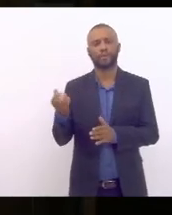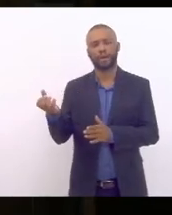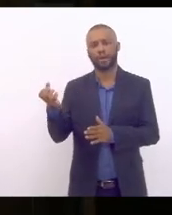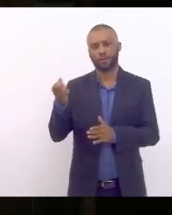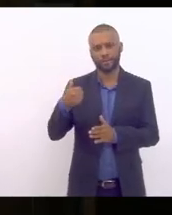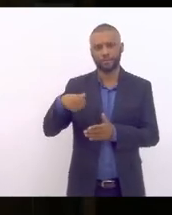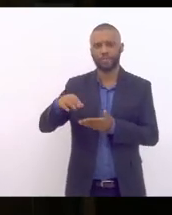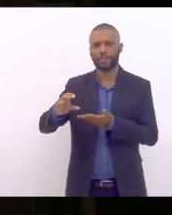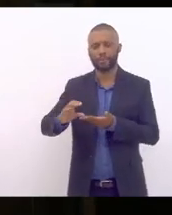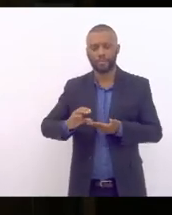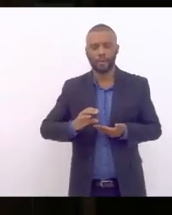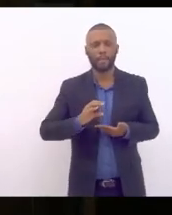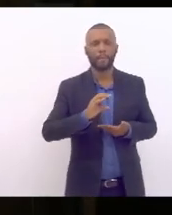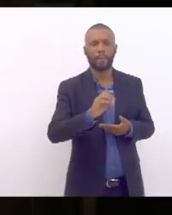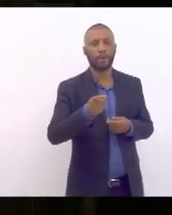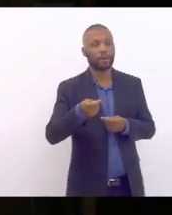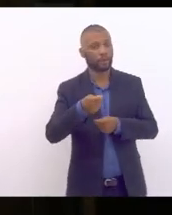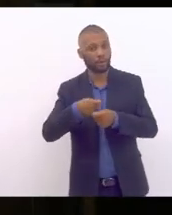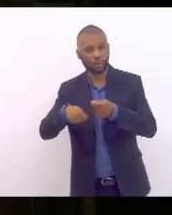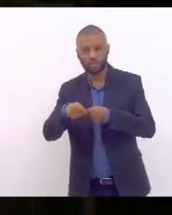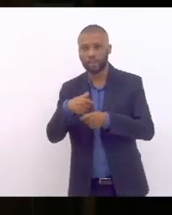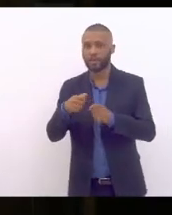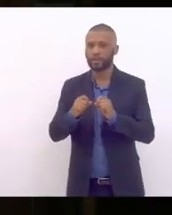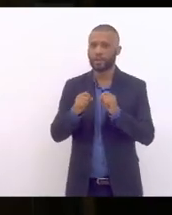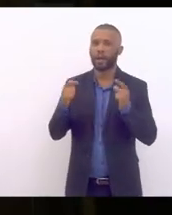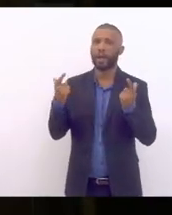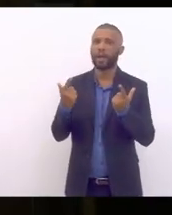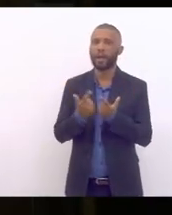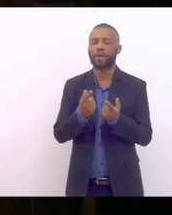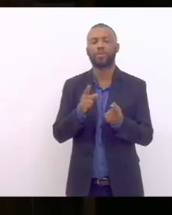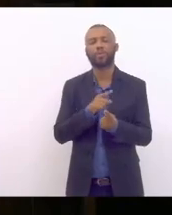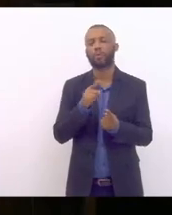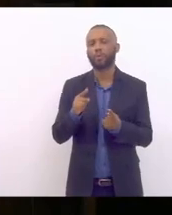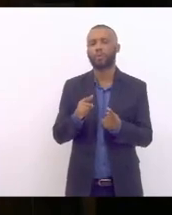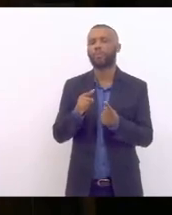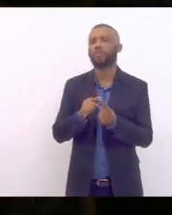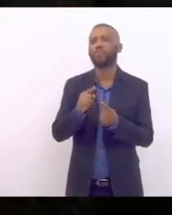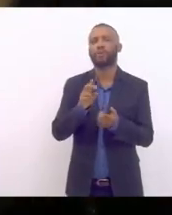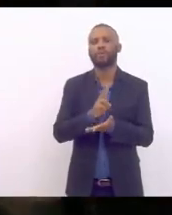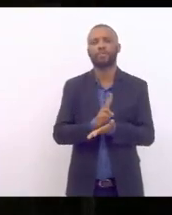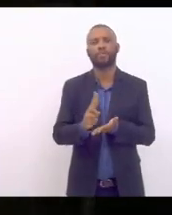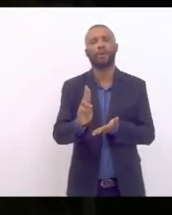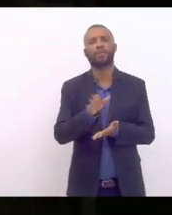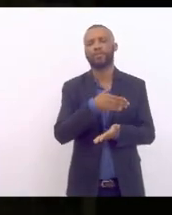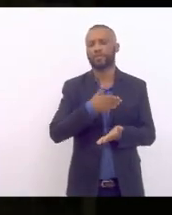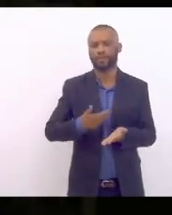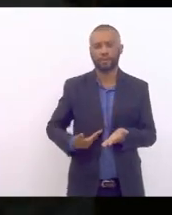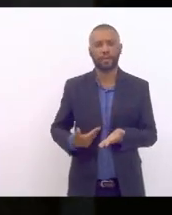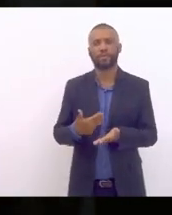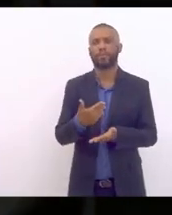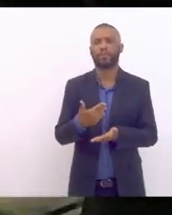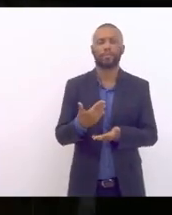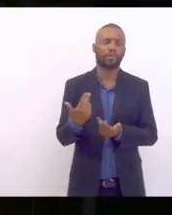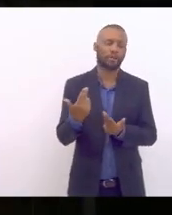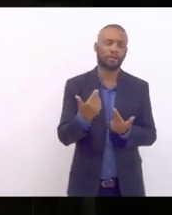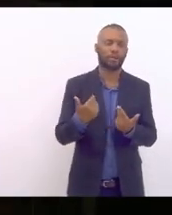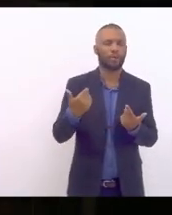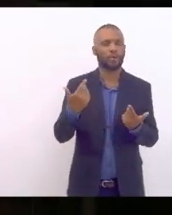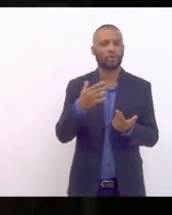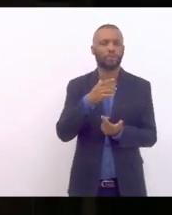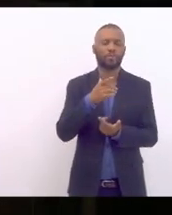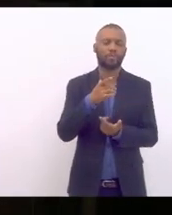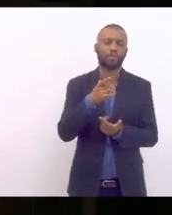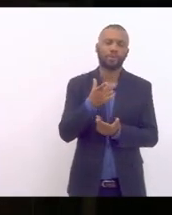que sobram aqui da economia na alerj para as Universidades estaduais Como foi o caso da UERJ acredita que das